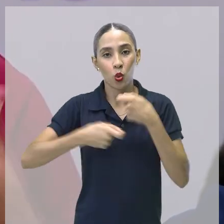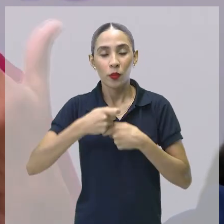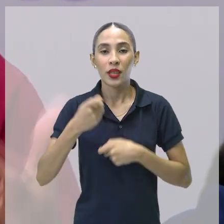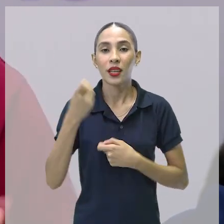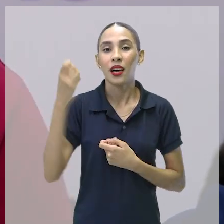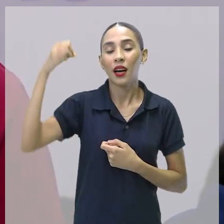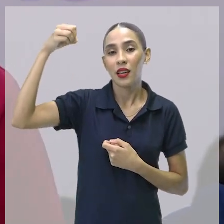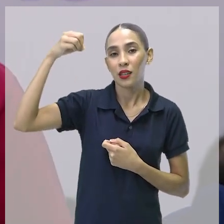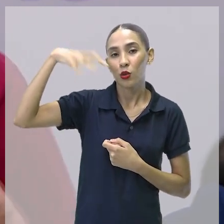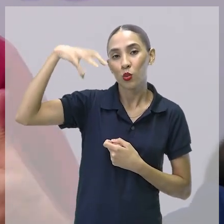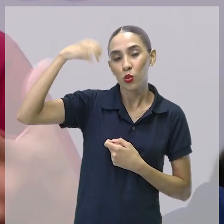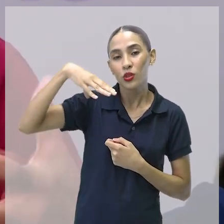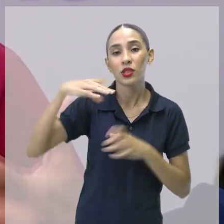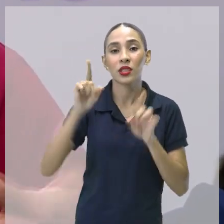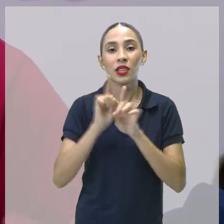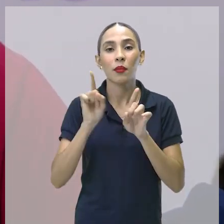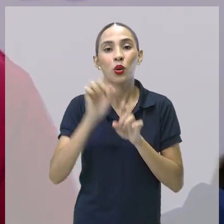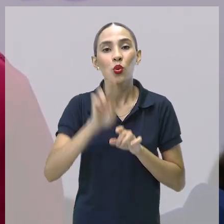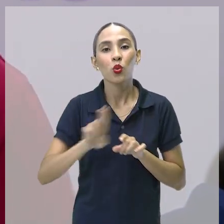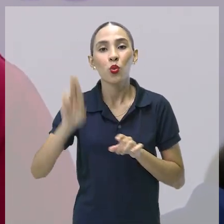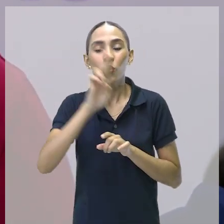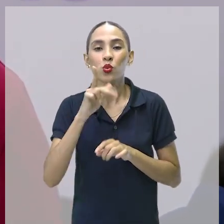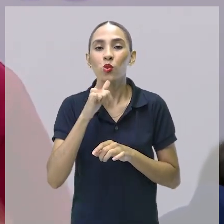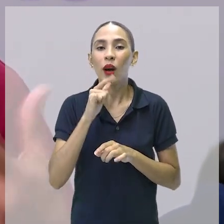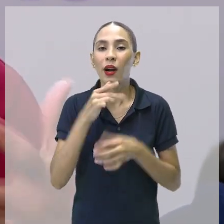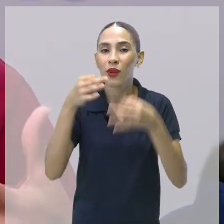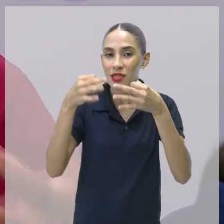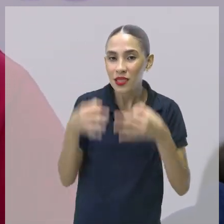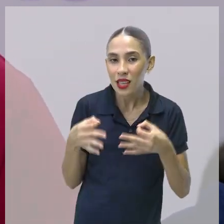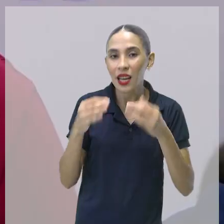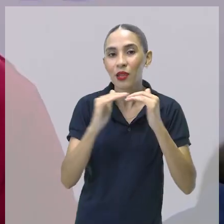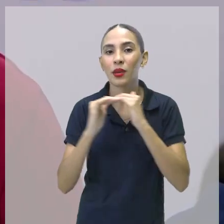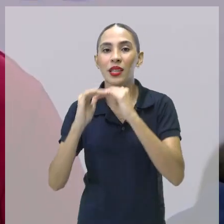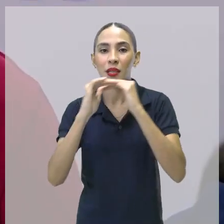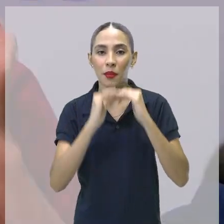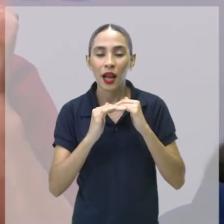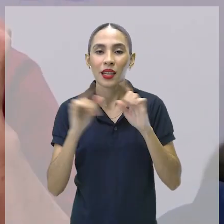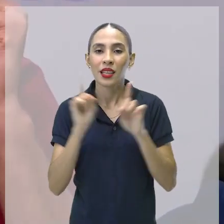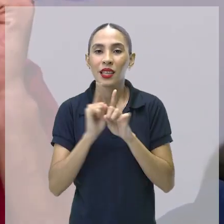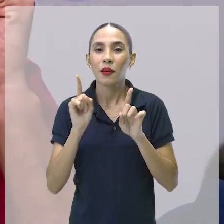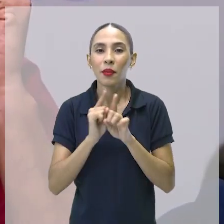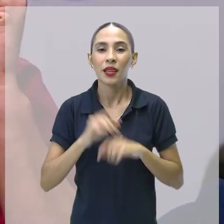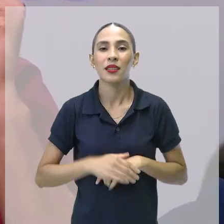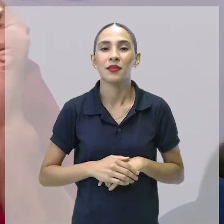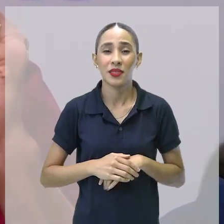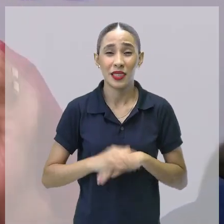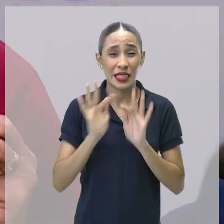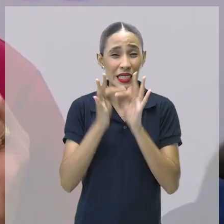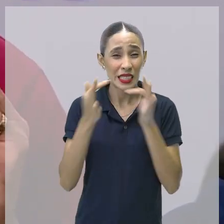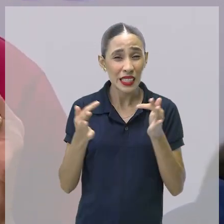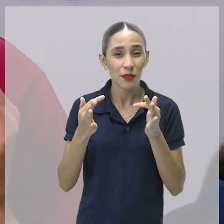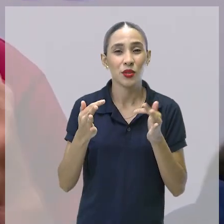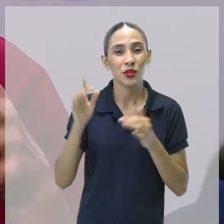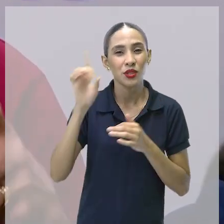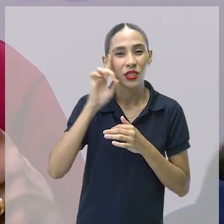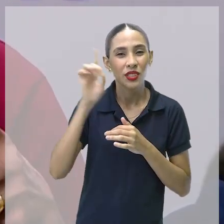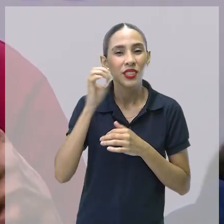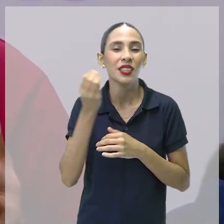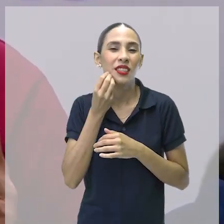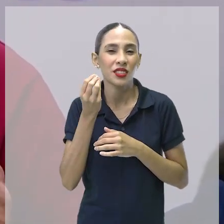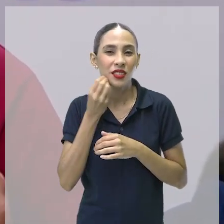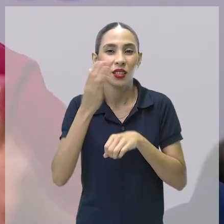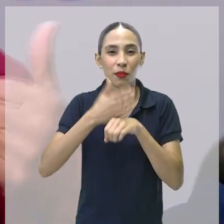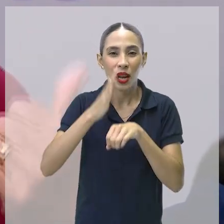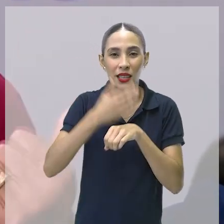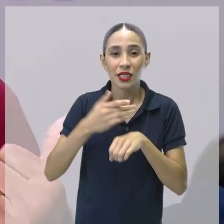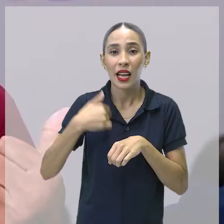economia de energia, de um uso mais da água de uma maneira mais equilibrada. E uma coisa assim bem comum e bem prática